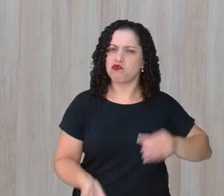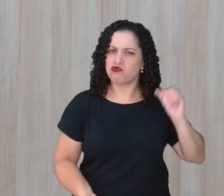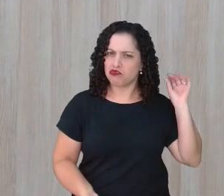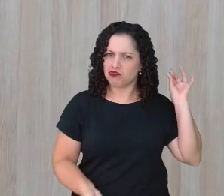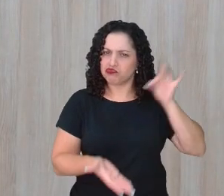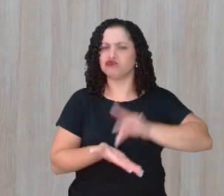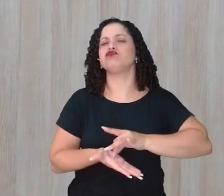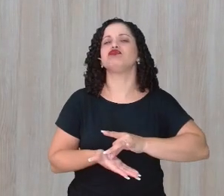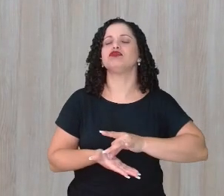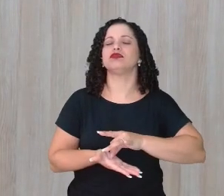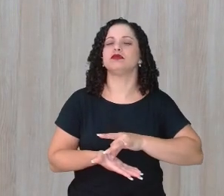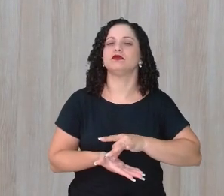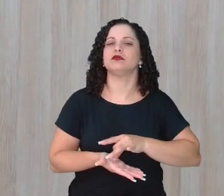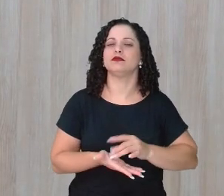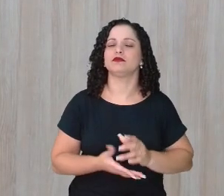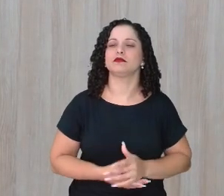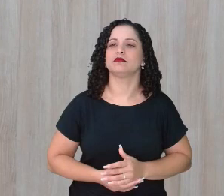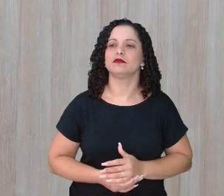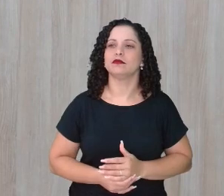assim,